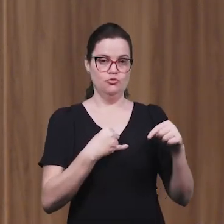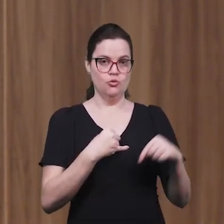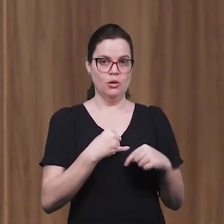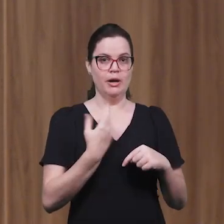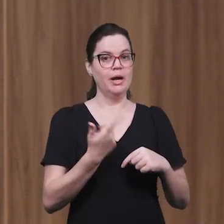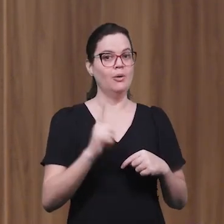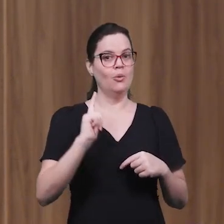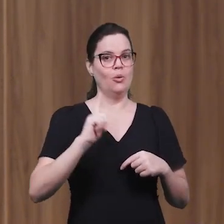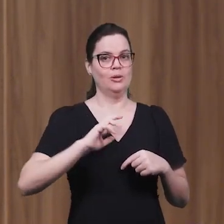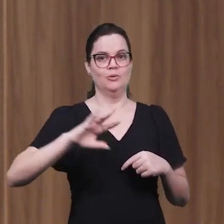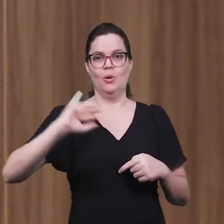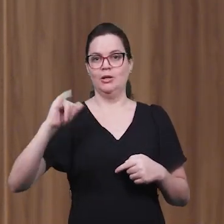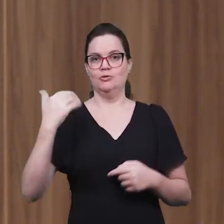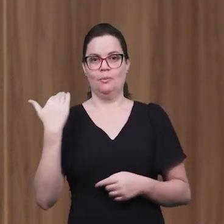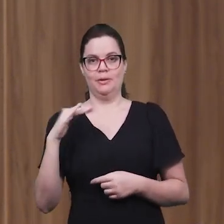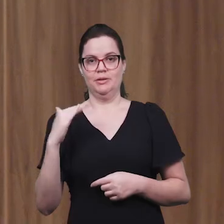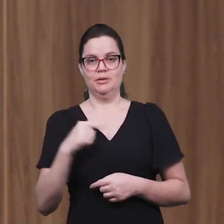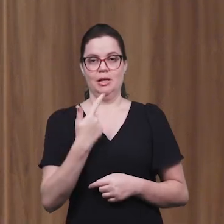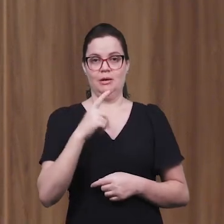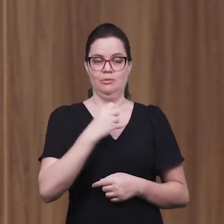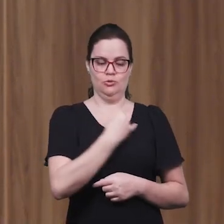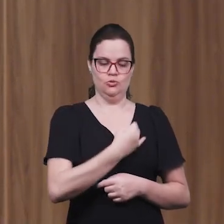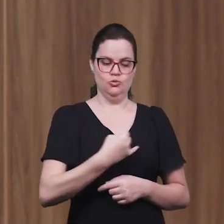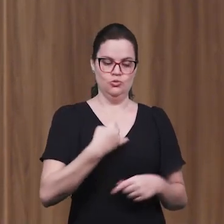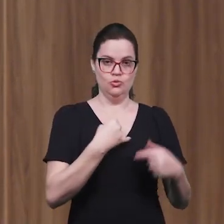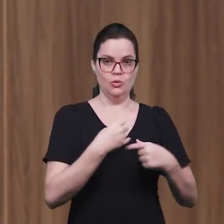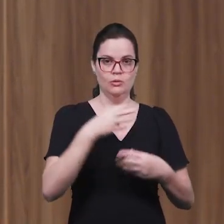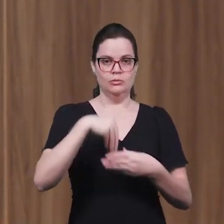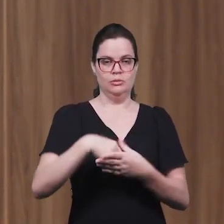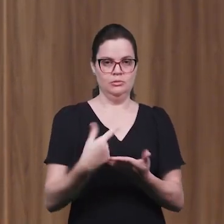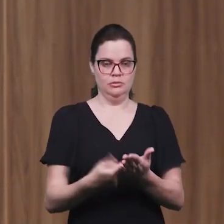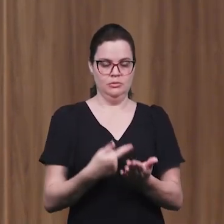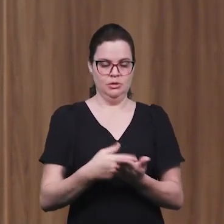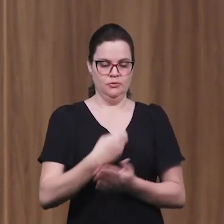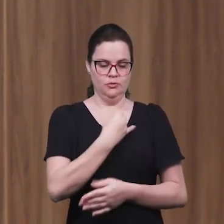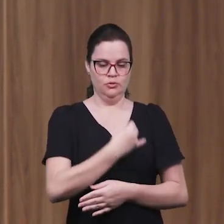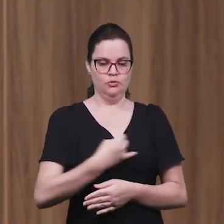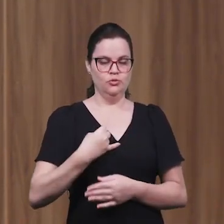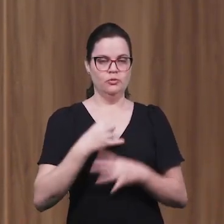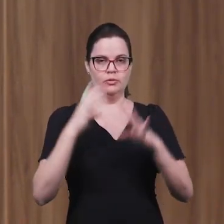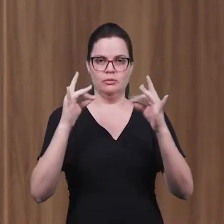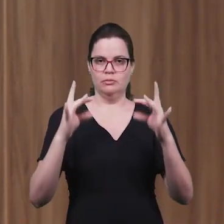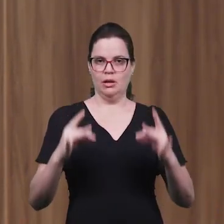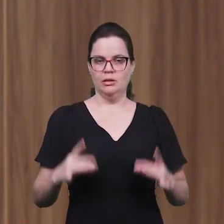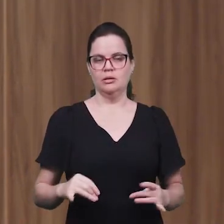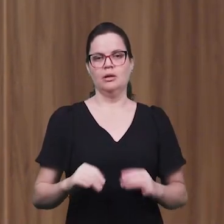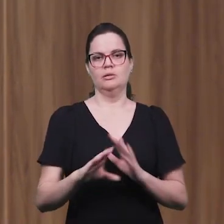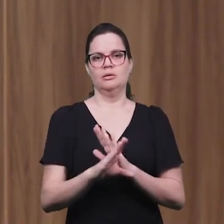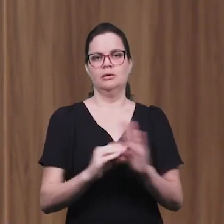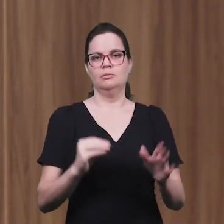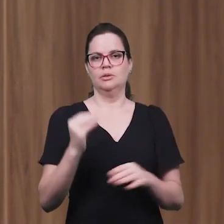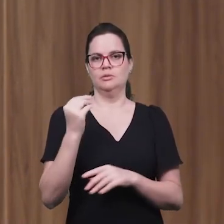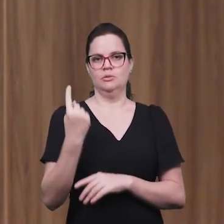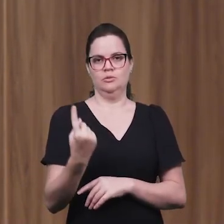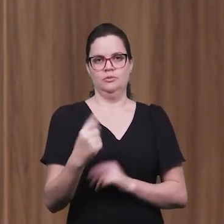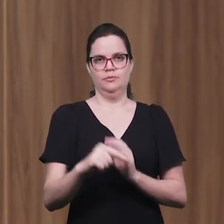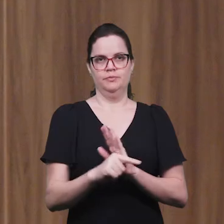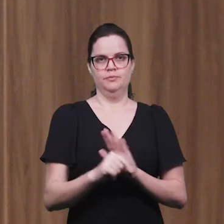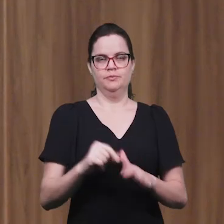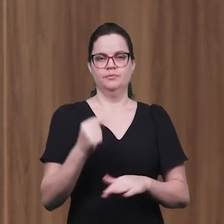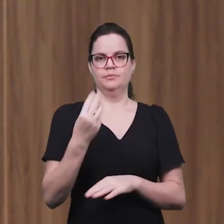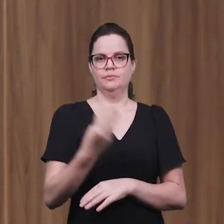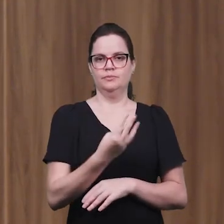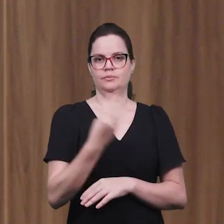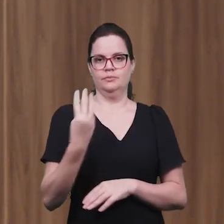de João dá esse detalhe aqui que é muito rico, que vai nos ajudar. Então, em João, capítulo 1,